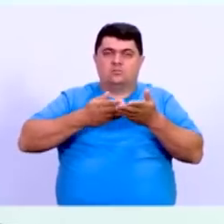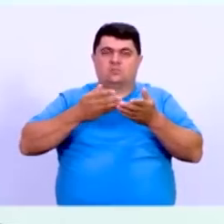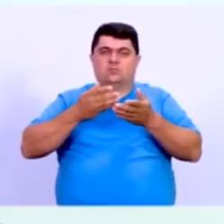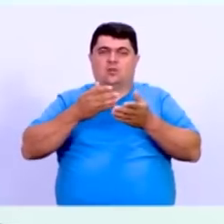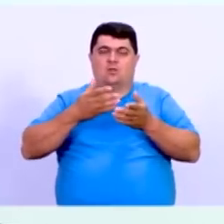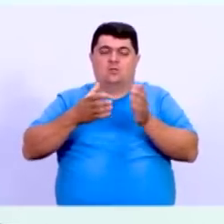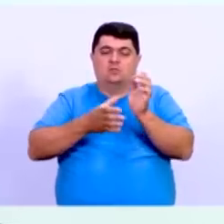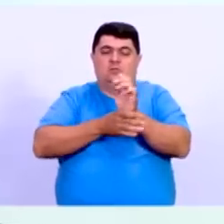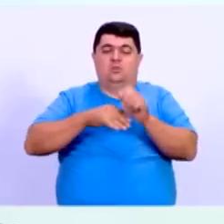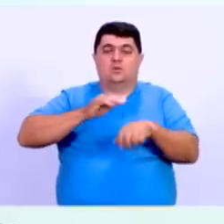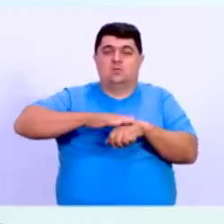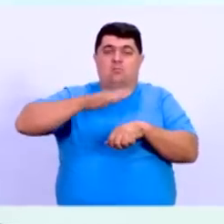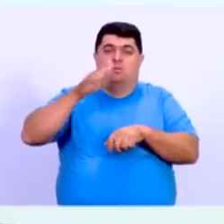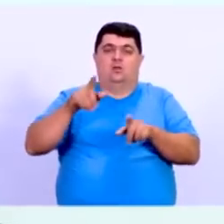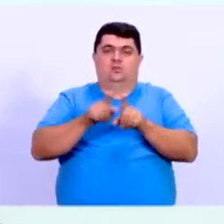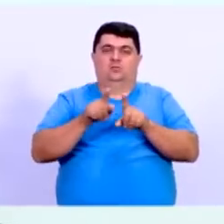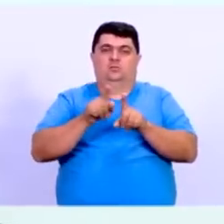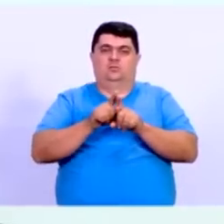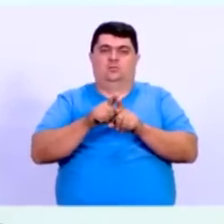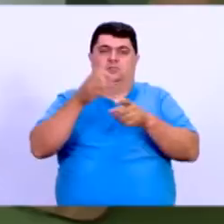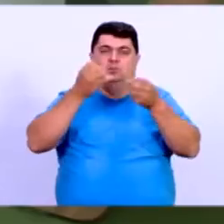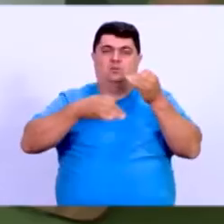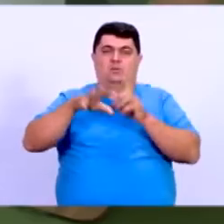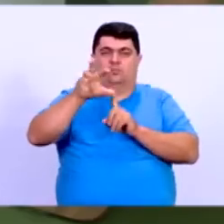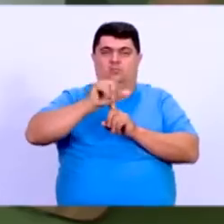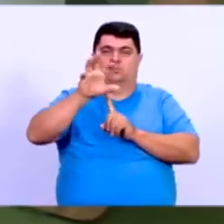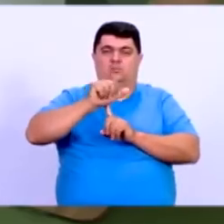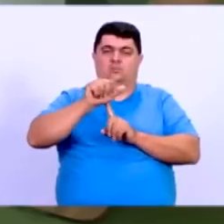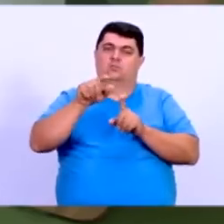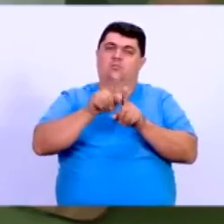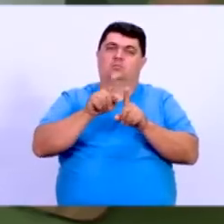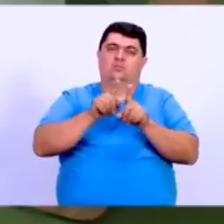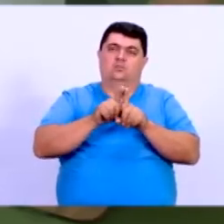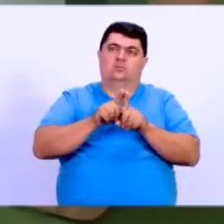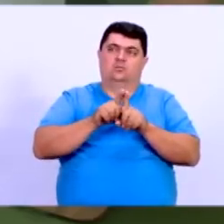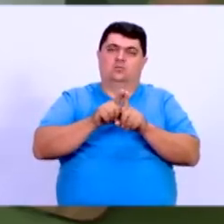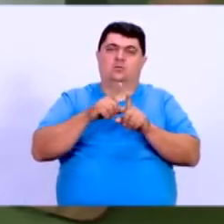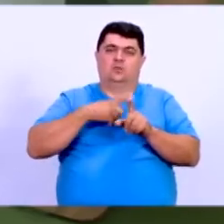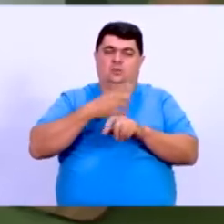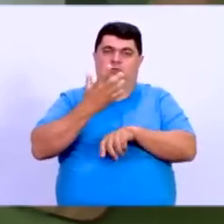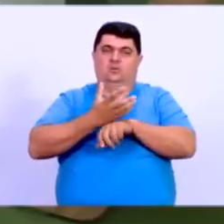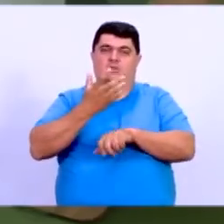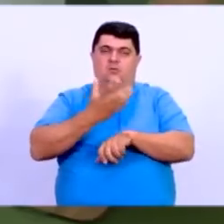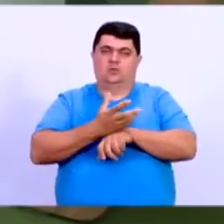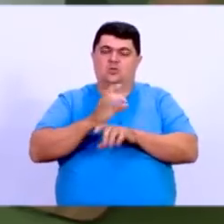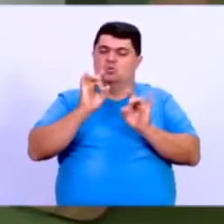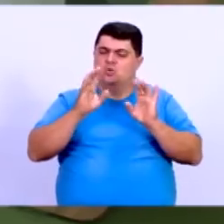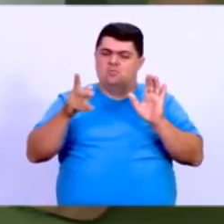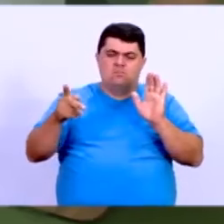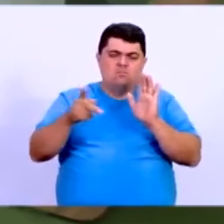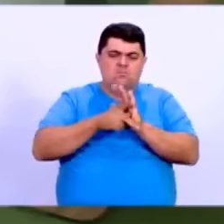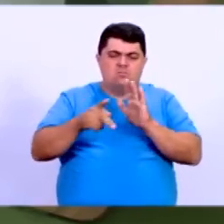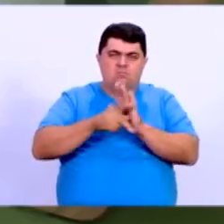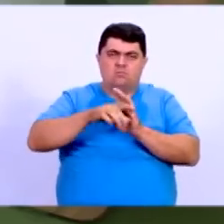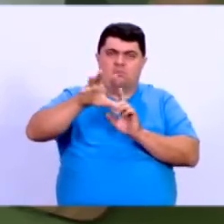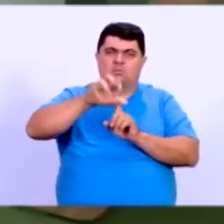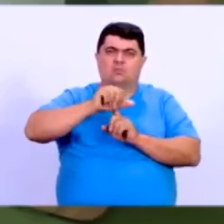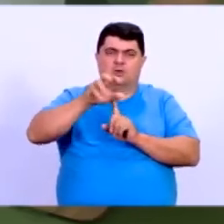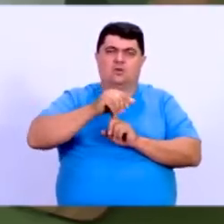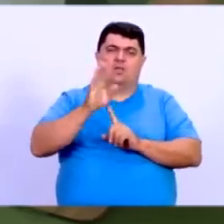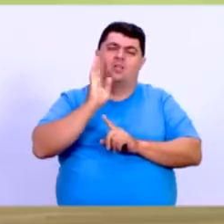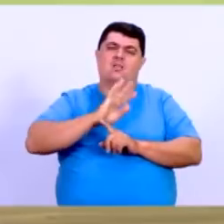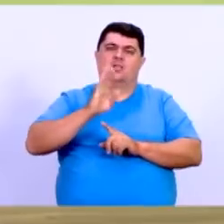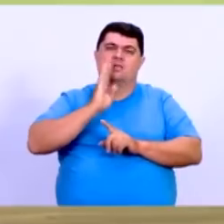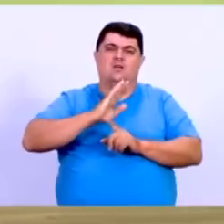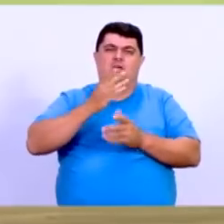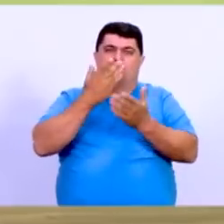nível de segurança. E isso o senhor está falando, professor, em redes wireless, né? Sem dúvida. Vamos ter uma disciplina, professor, só para redes wireless, né? Essa disciplina é bem interessante,